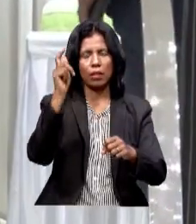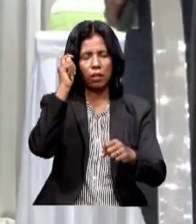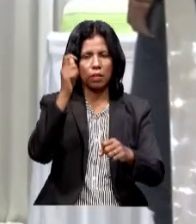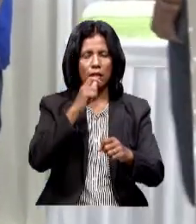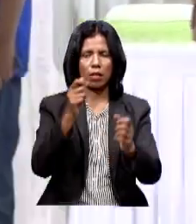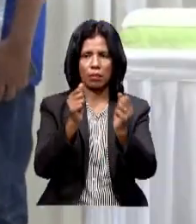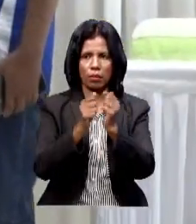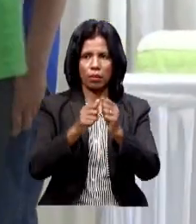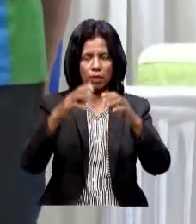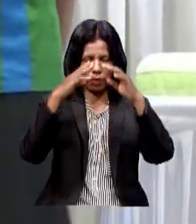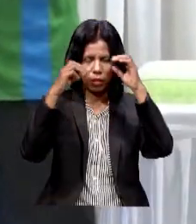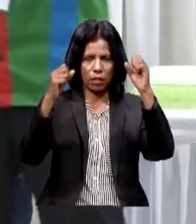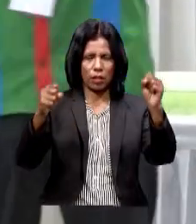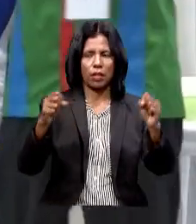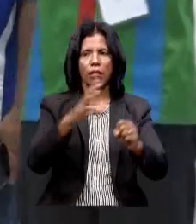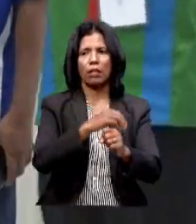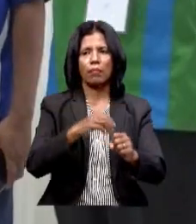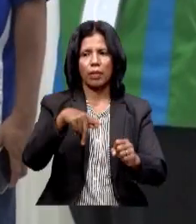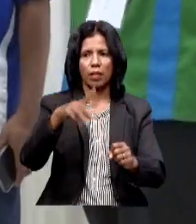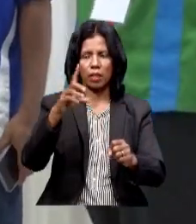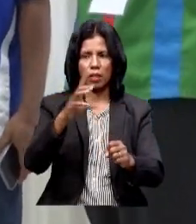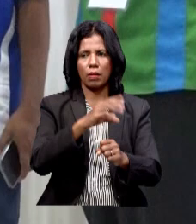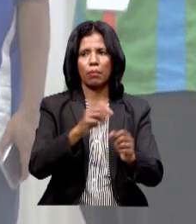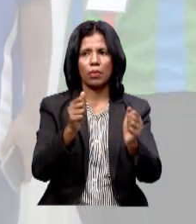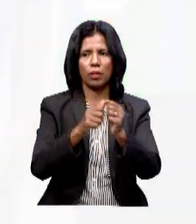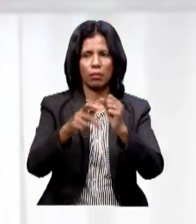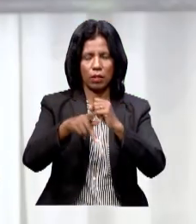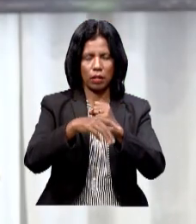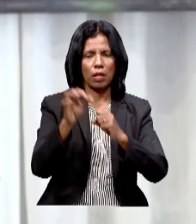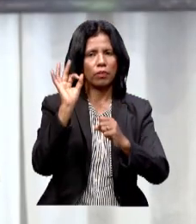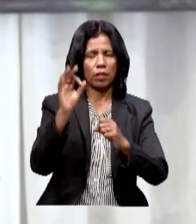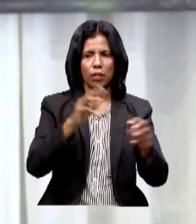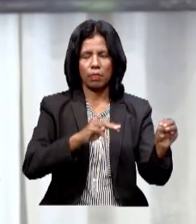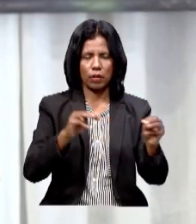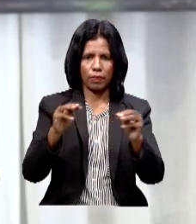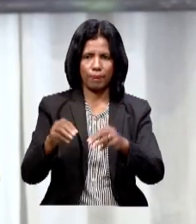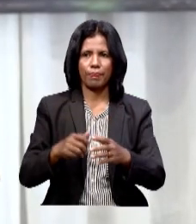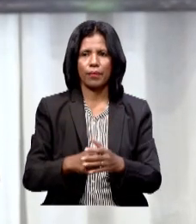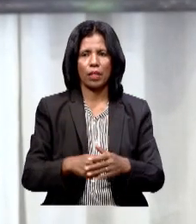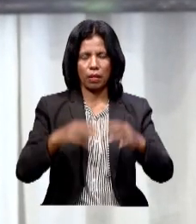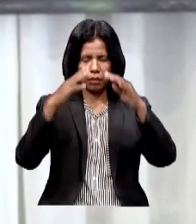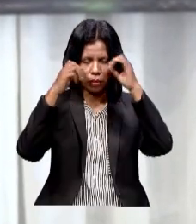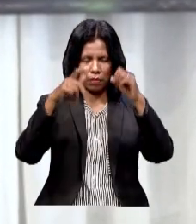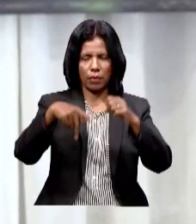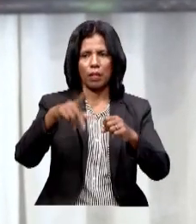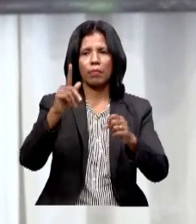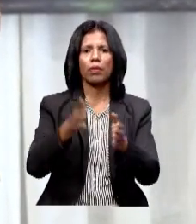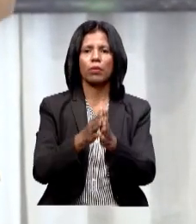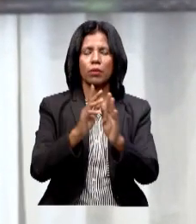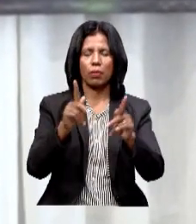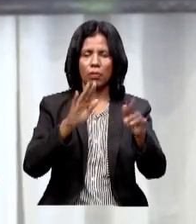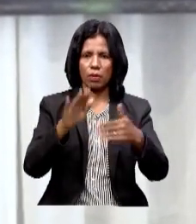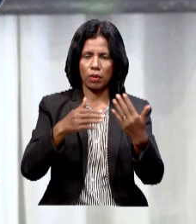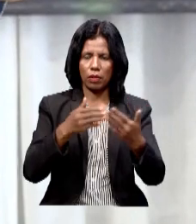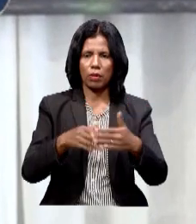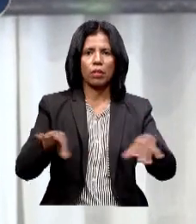o representante do Partido Democrático no Frente Mudança. E no discurso, o presidente do PLP russo, o militante Sira, a